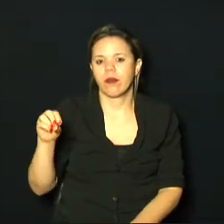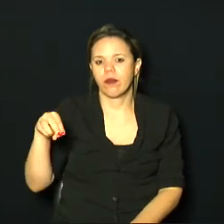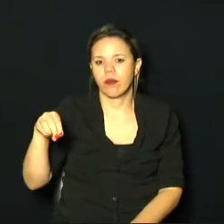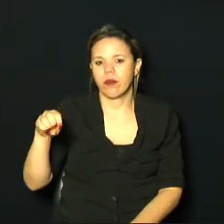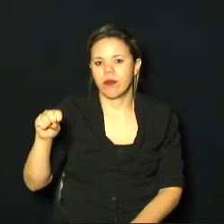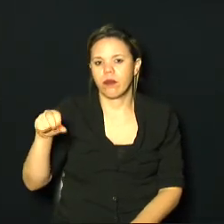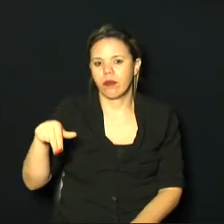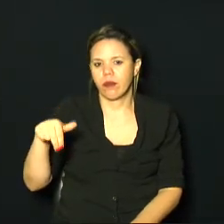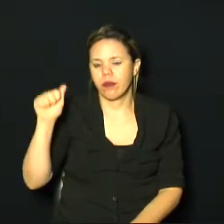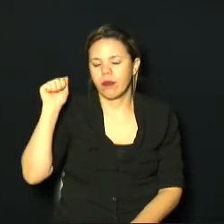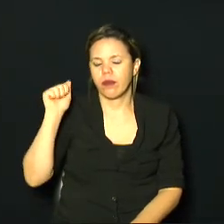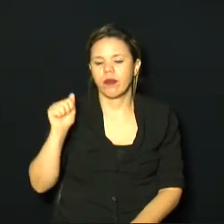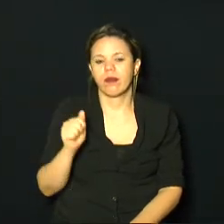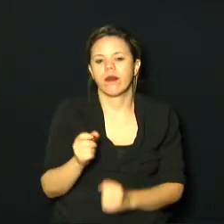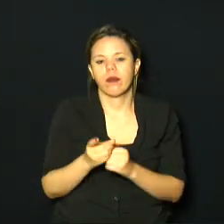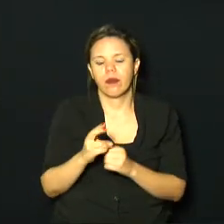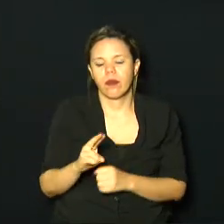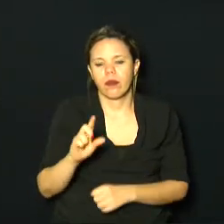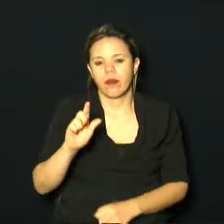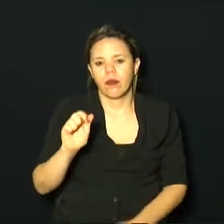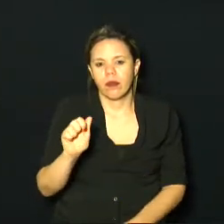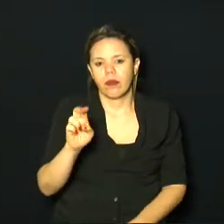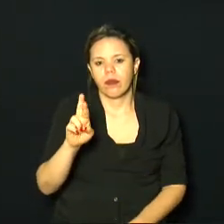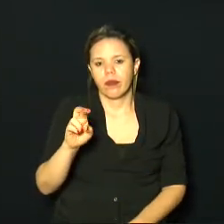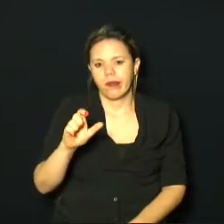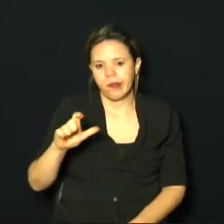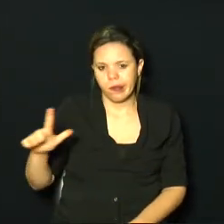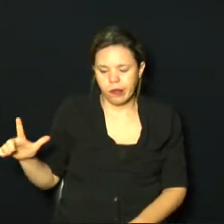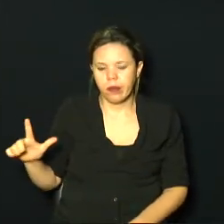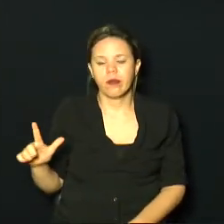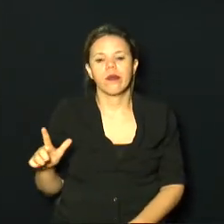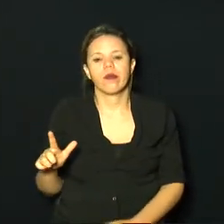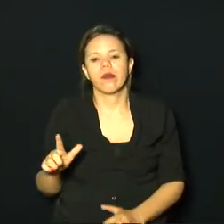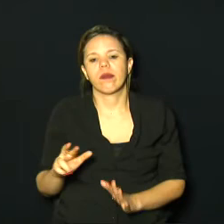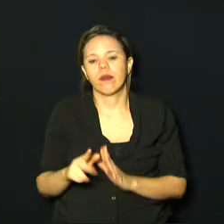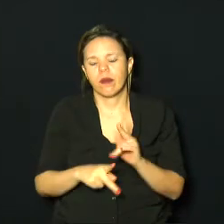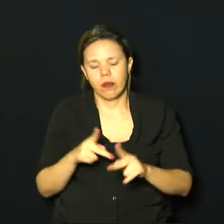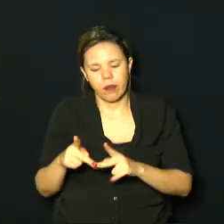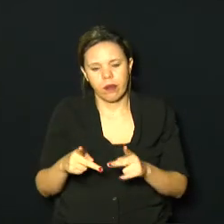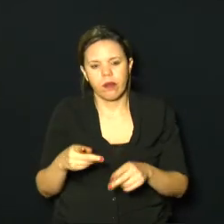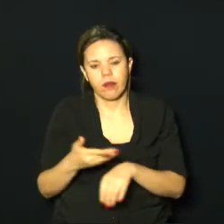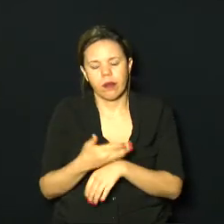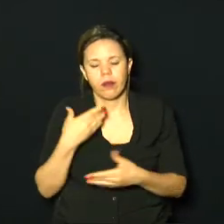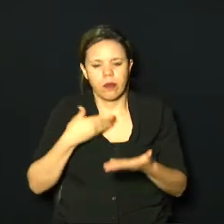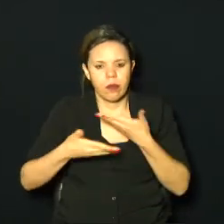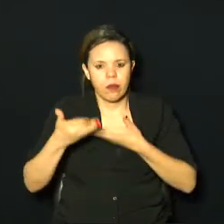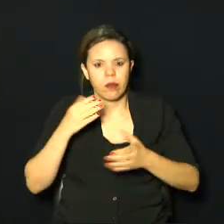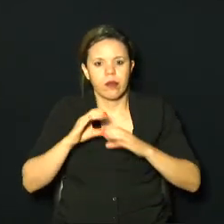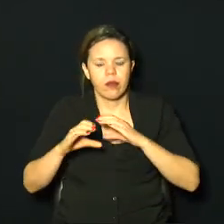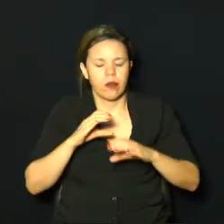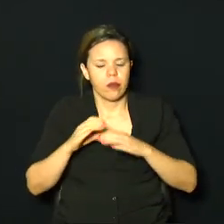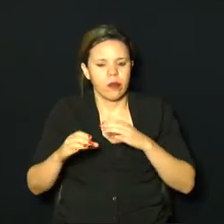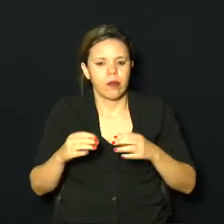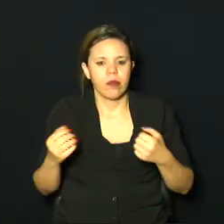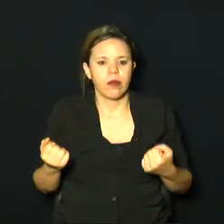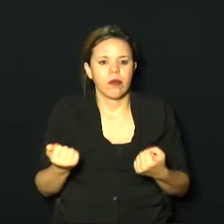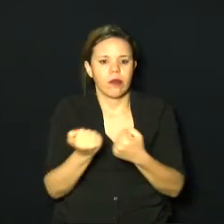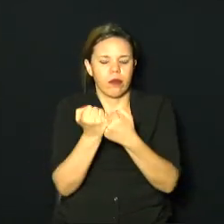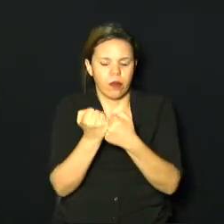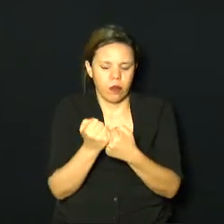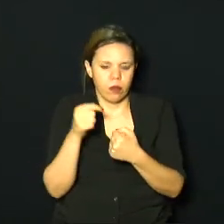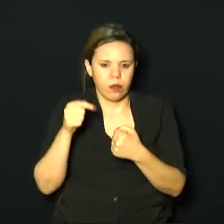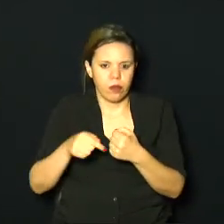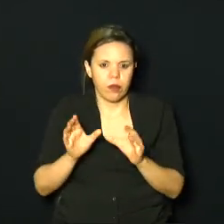Gabriel, parabenizo aqui pela troca de informações, para que a gente pudesse aí subsidiar a Comissão de